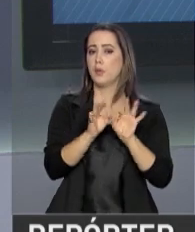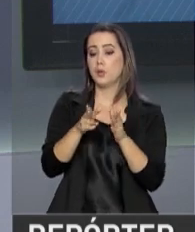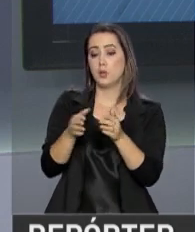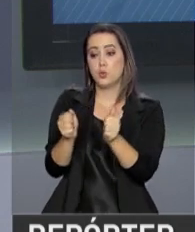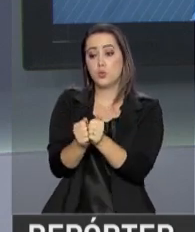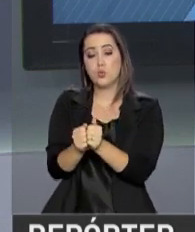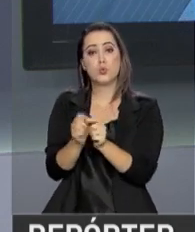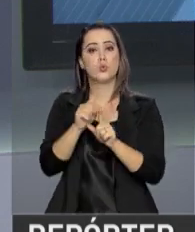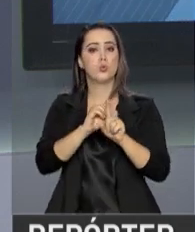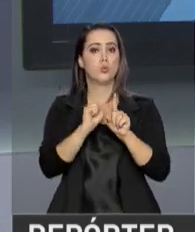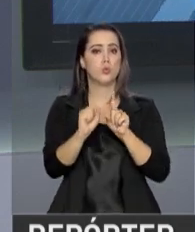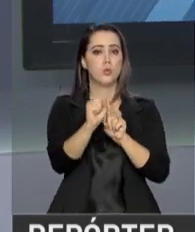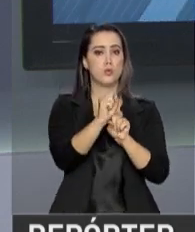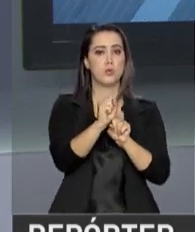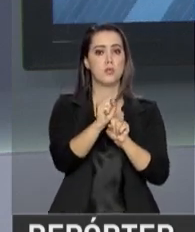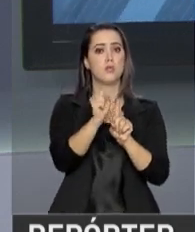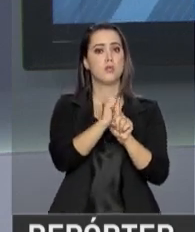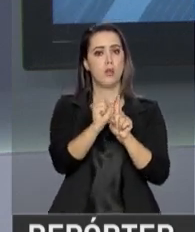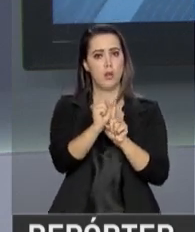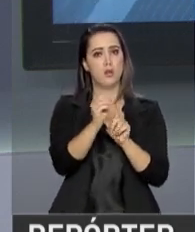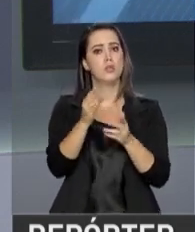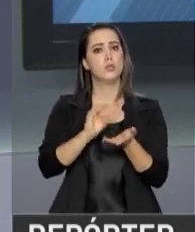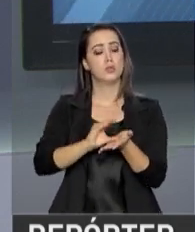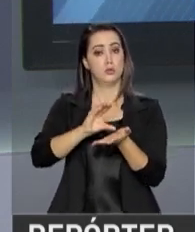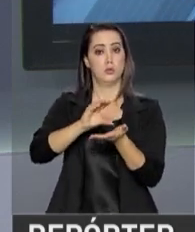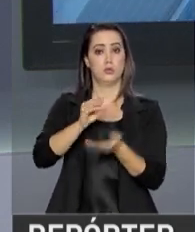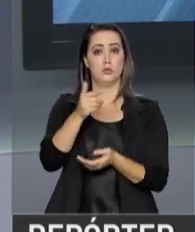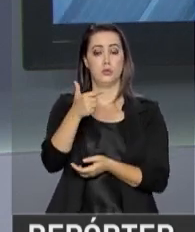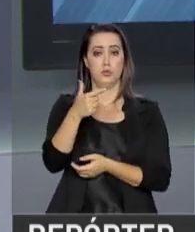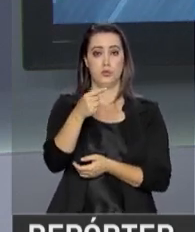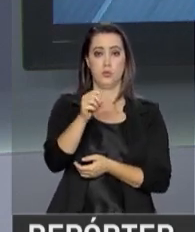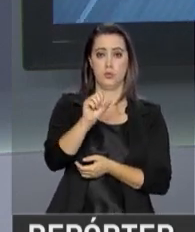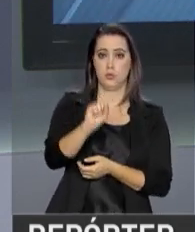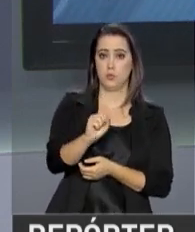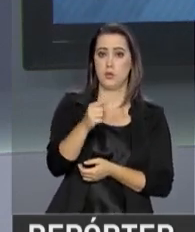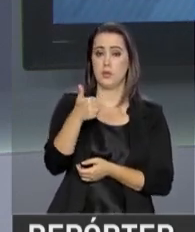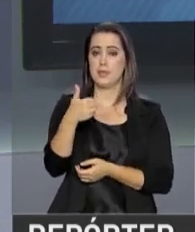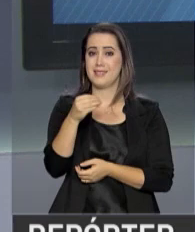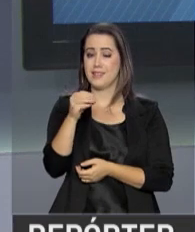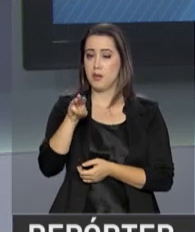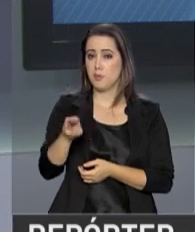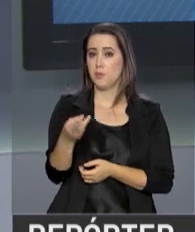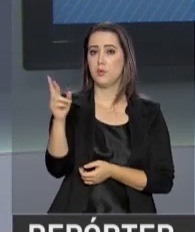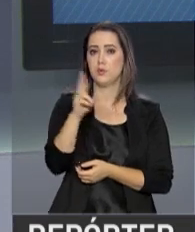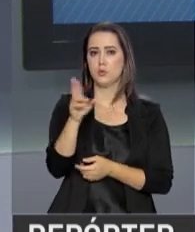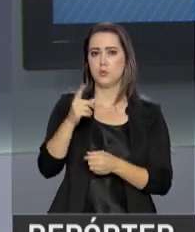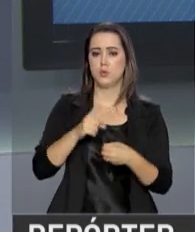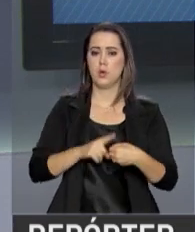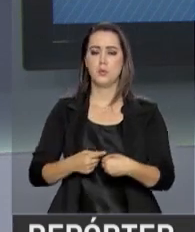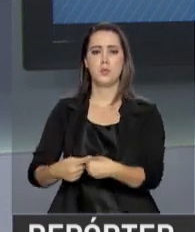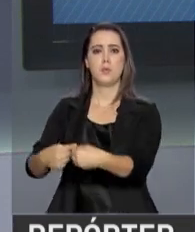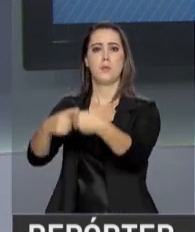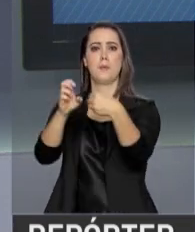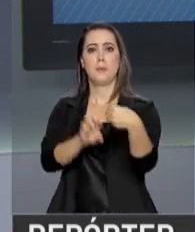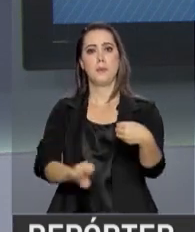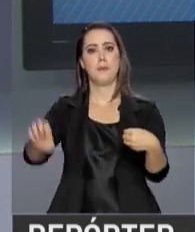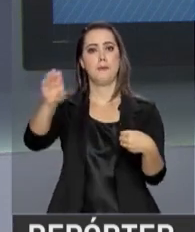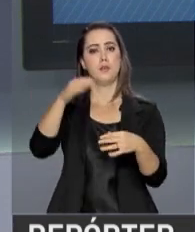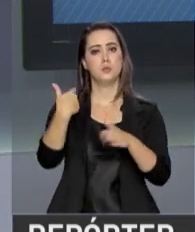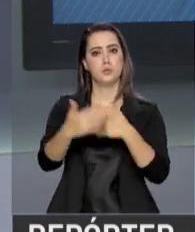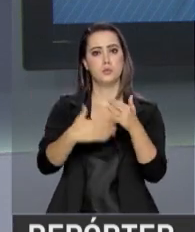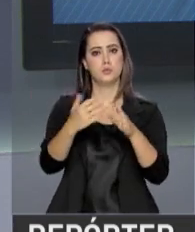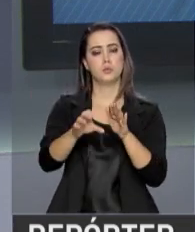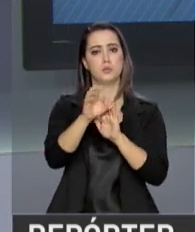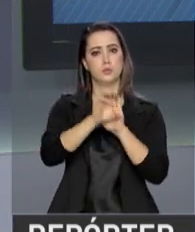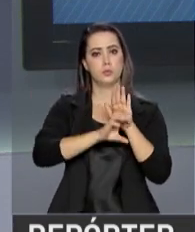sociedade e que o governo federal vai destinar em 2018 100 milhões de reais para estados e municípios desenvolverem a Base